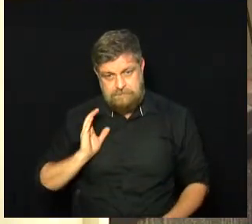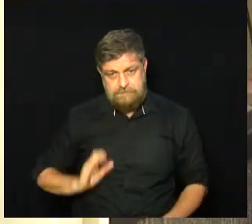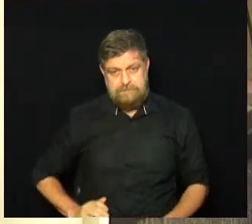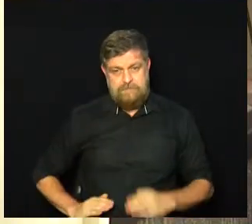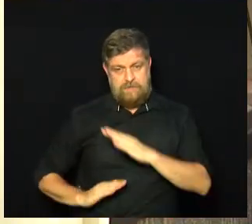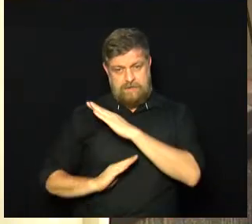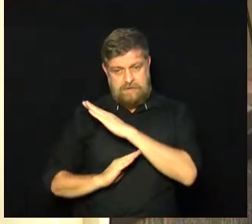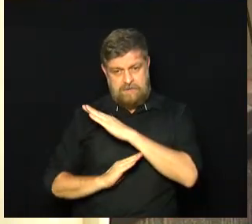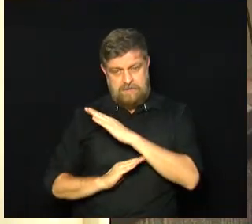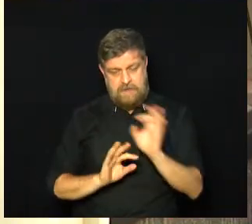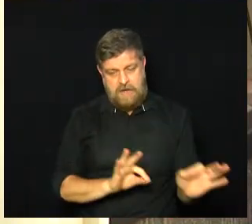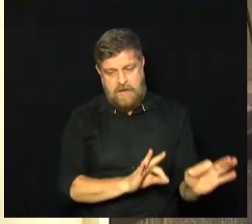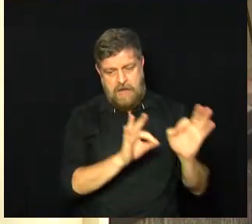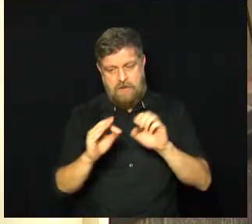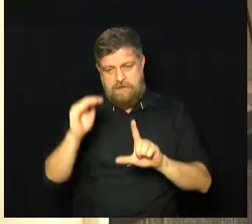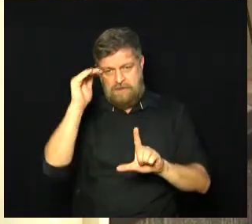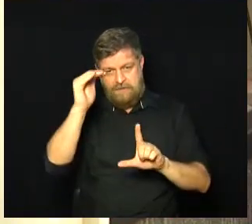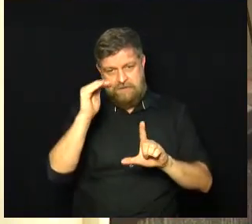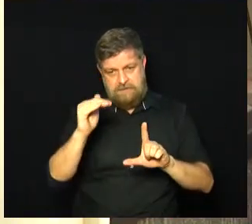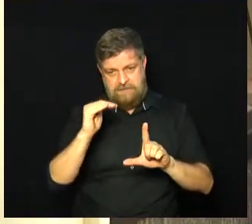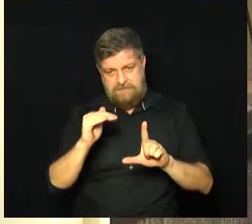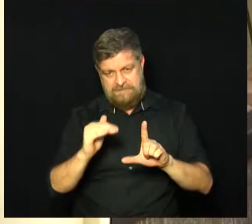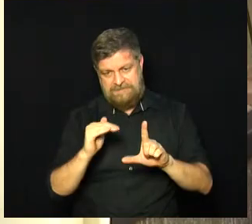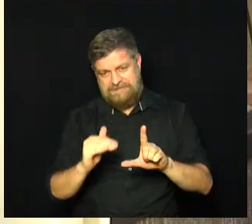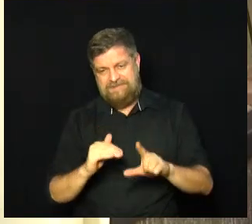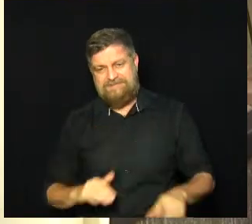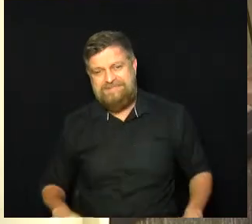Câmara. Acompanhe a nossa programação, fique com a gente.